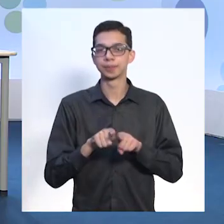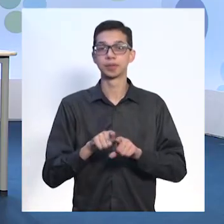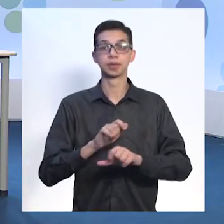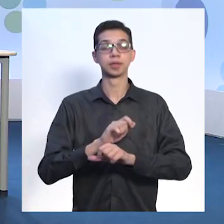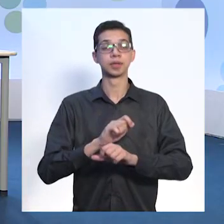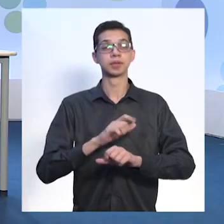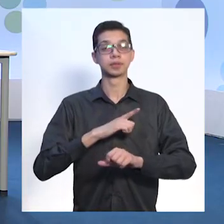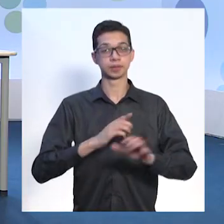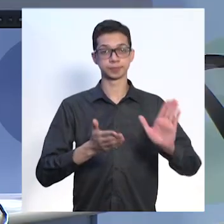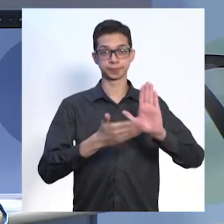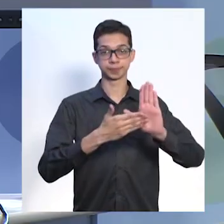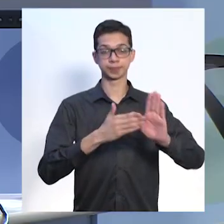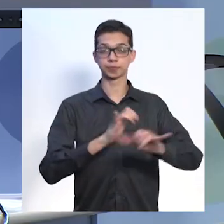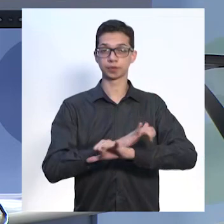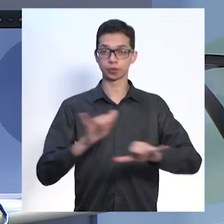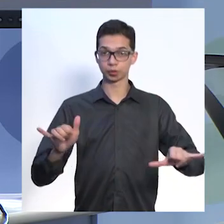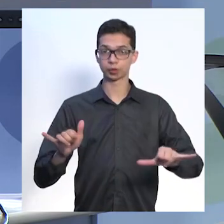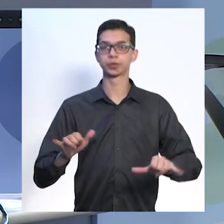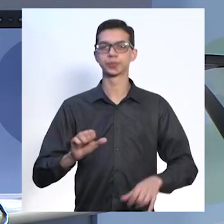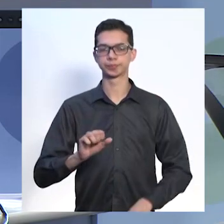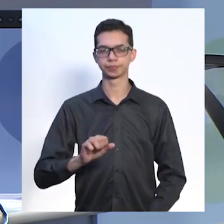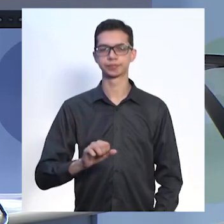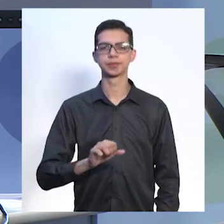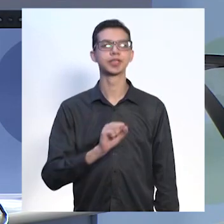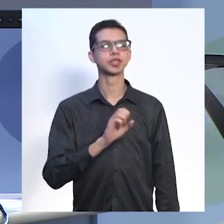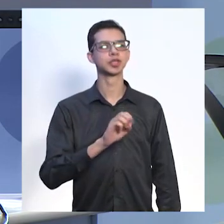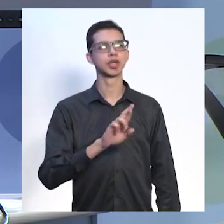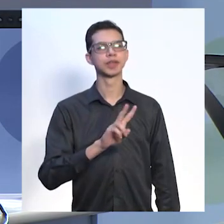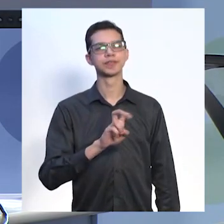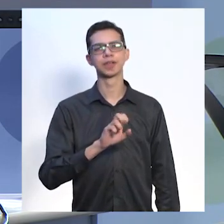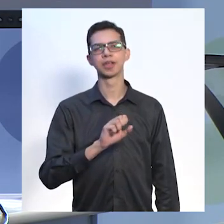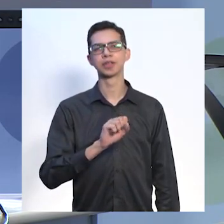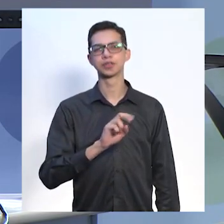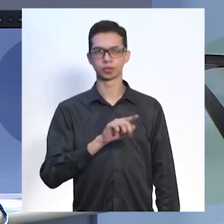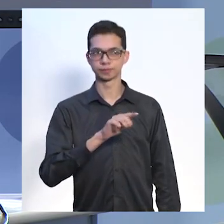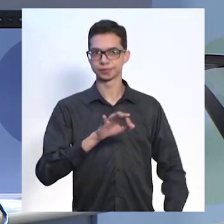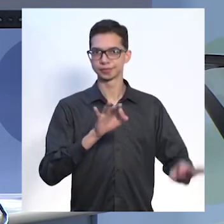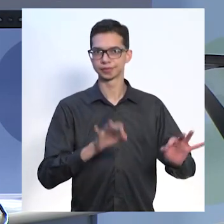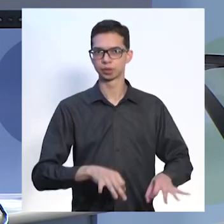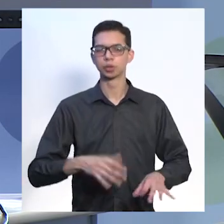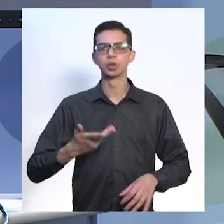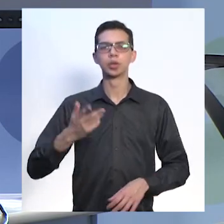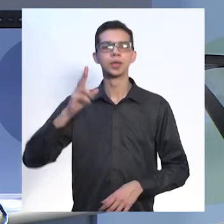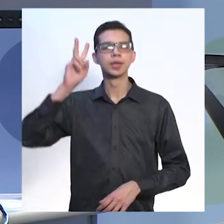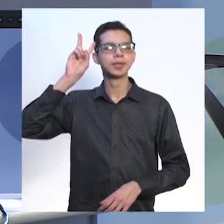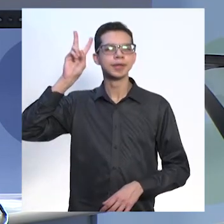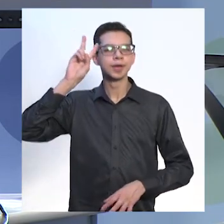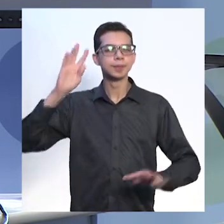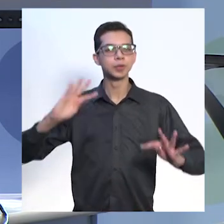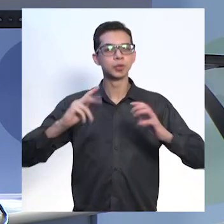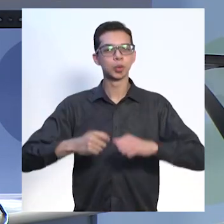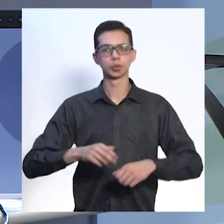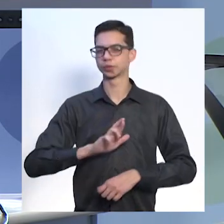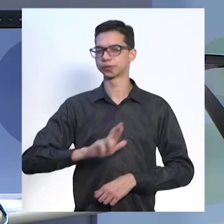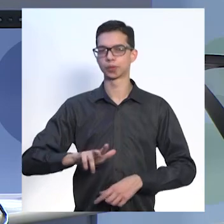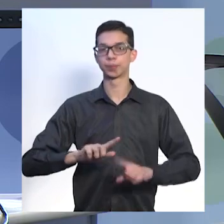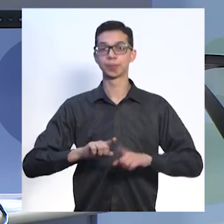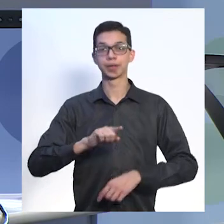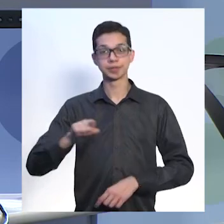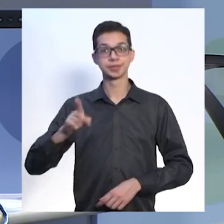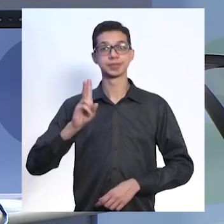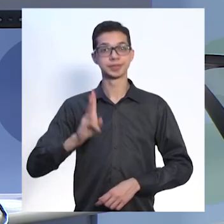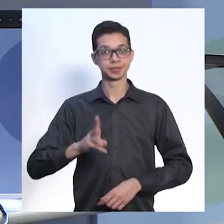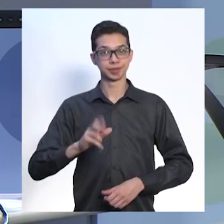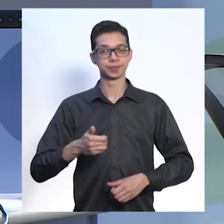publicitário. Sorvesu, né? Exatamente, do Sorvesu. Muito bem, Dé. Então, assim, na hora que a gente prepara aulas, às vezes a gente não lembra de todos. Mas vocês sempre capricham